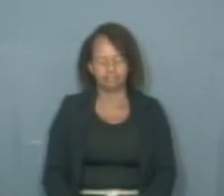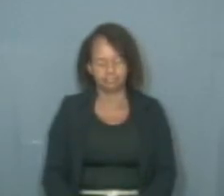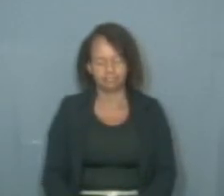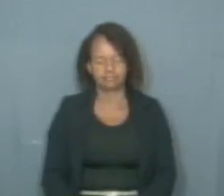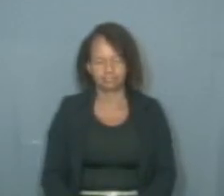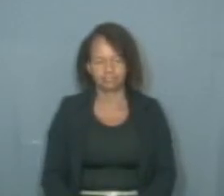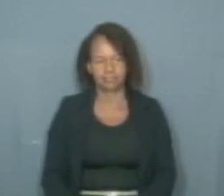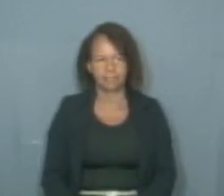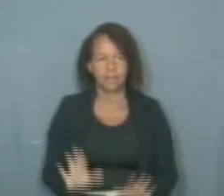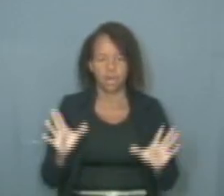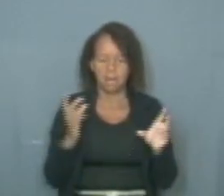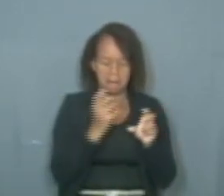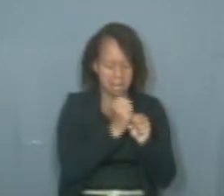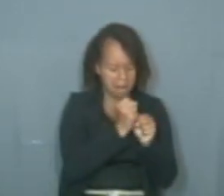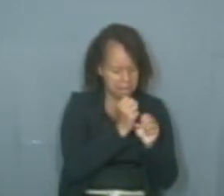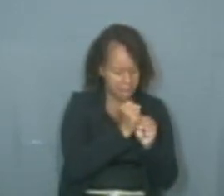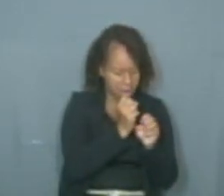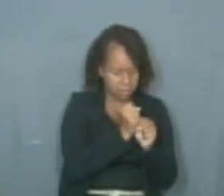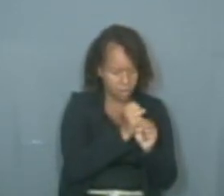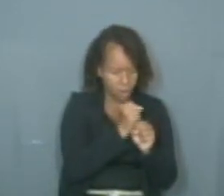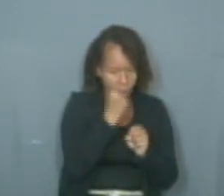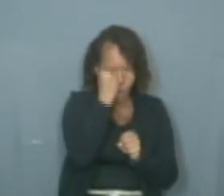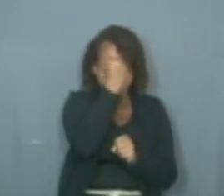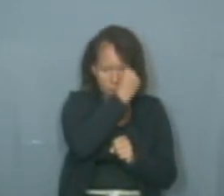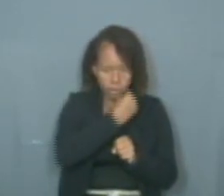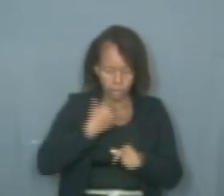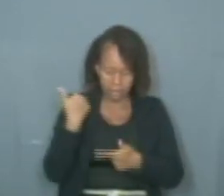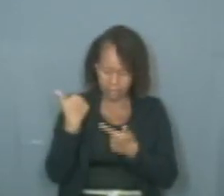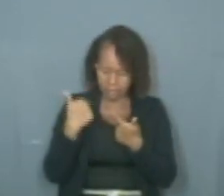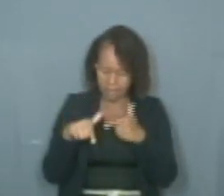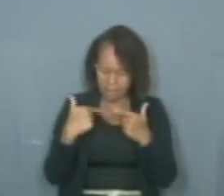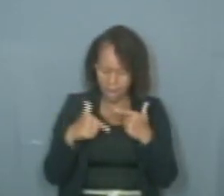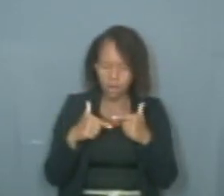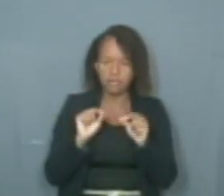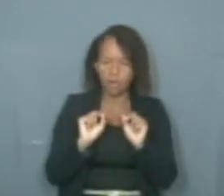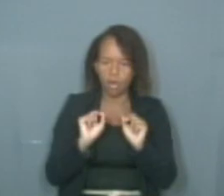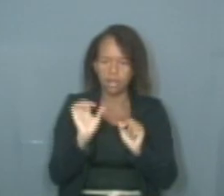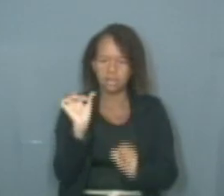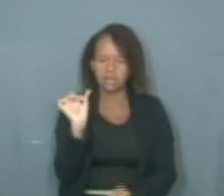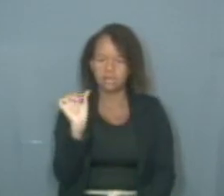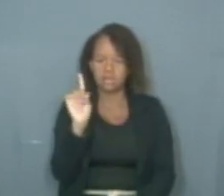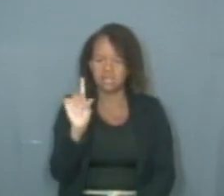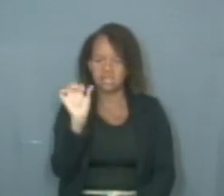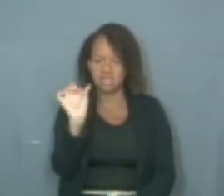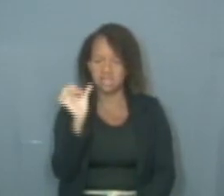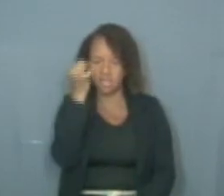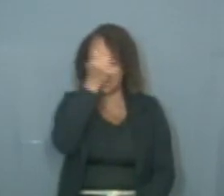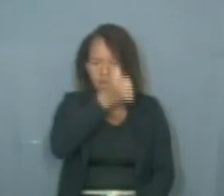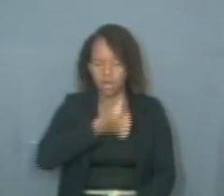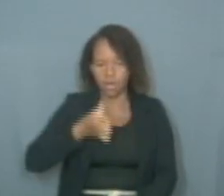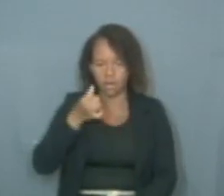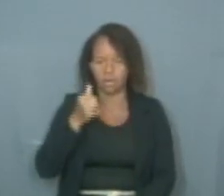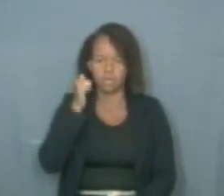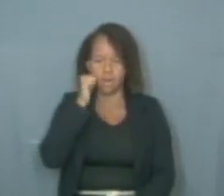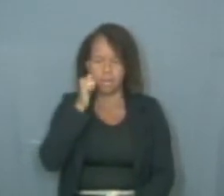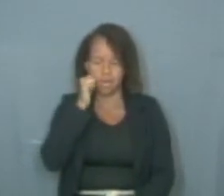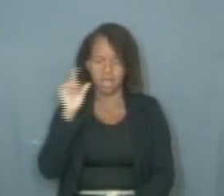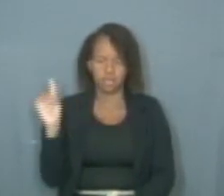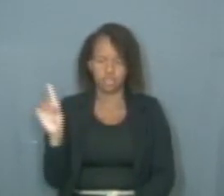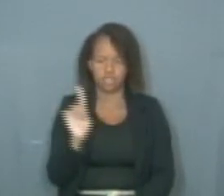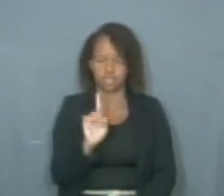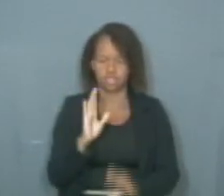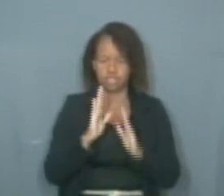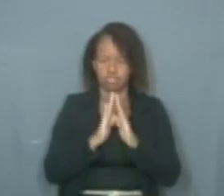E quando soma 8 horas de trabalho, dá 16. Quando uma mulher chega em